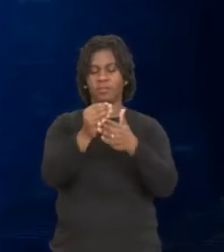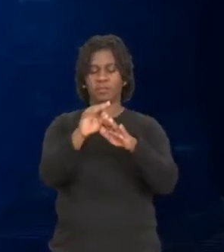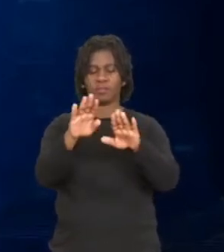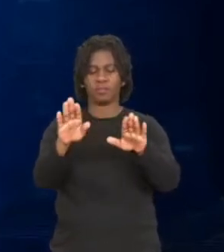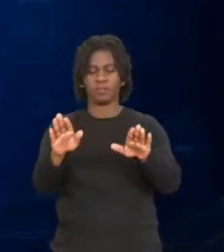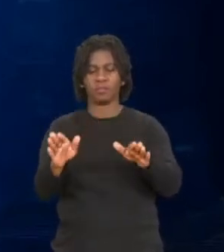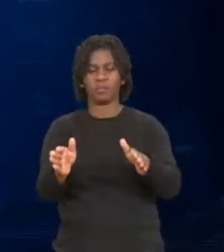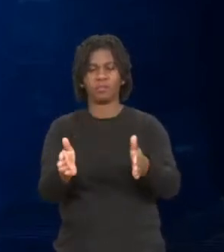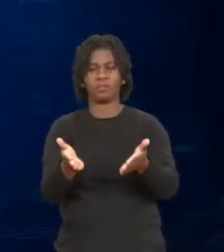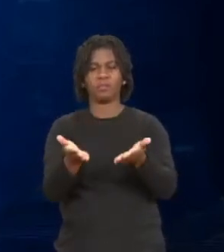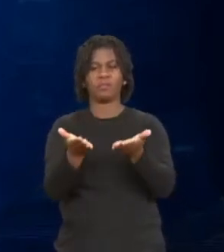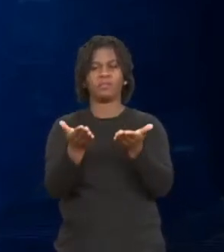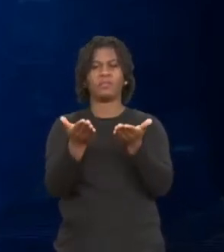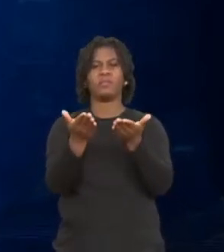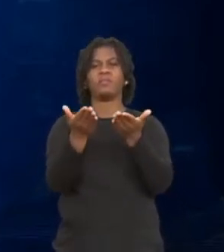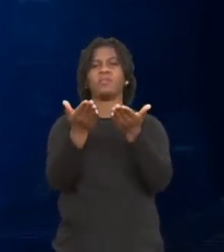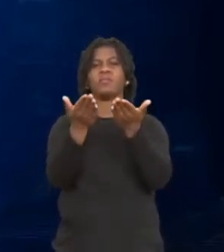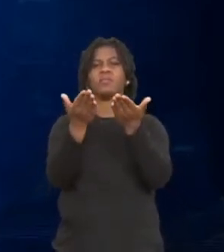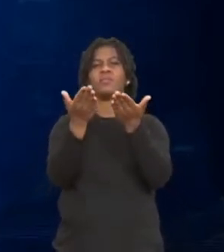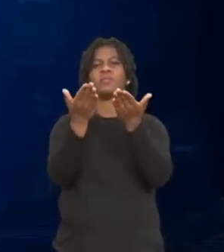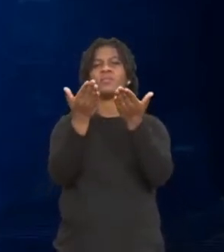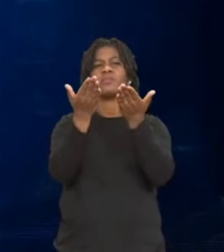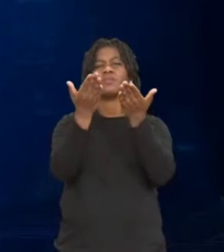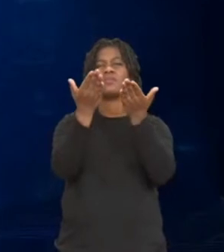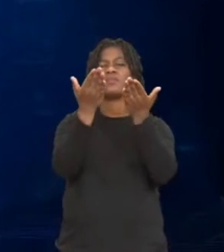completamente em teu altar.